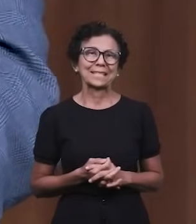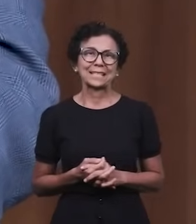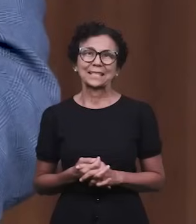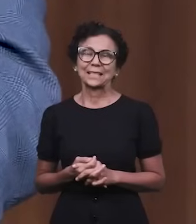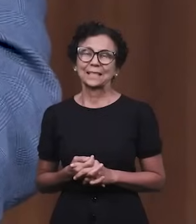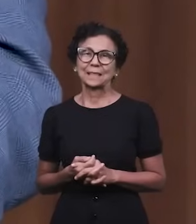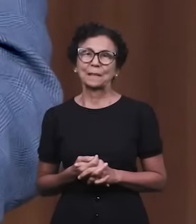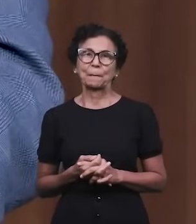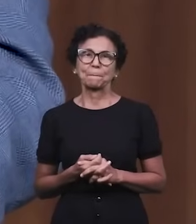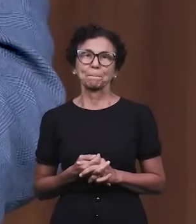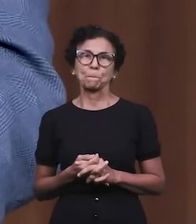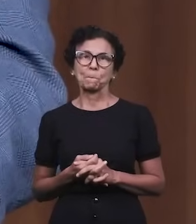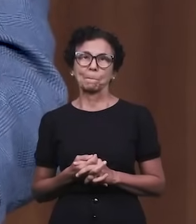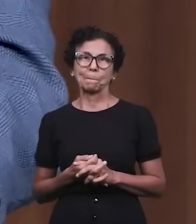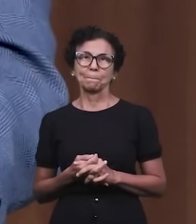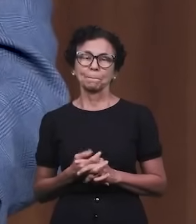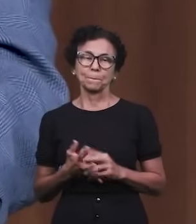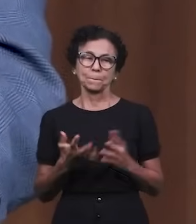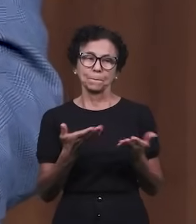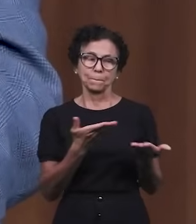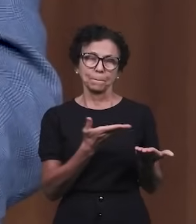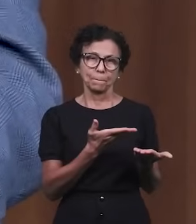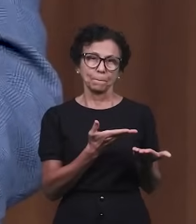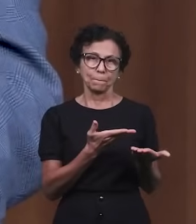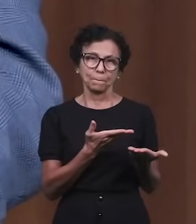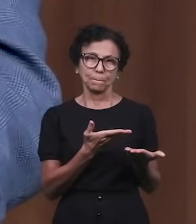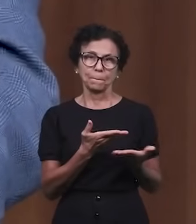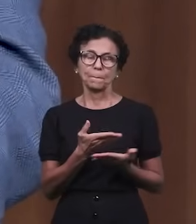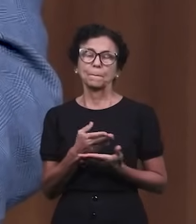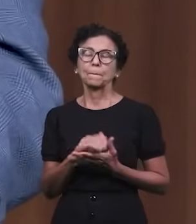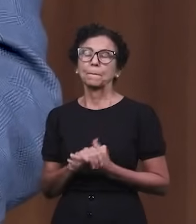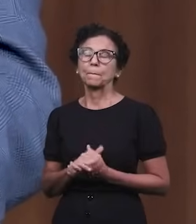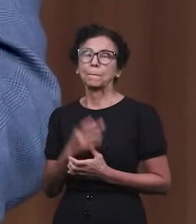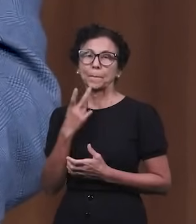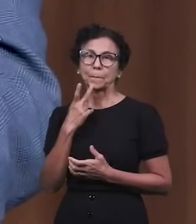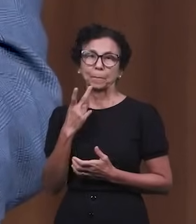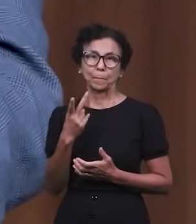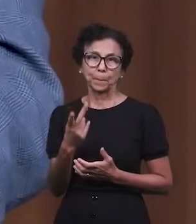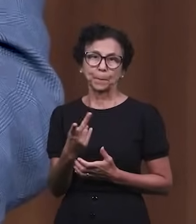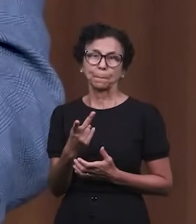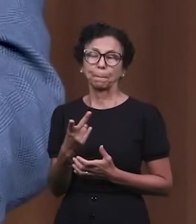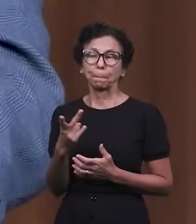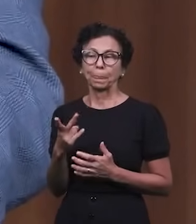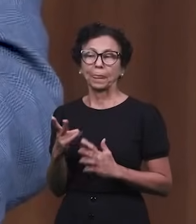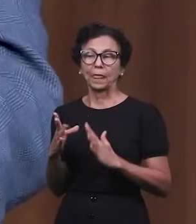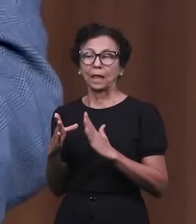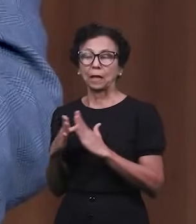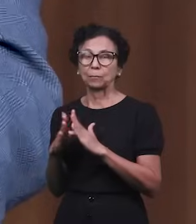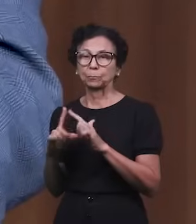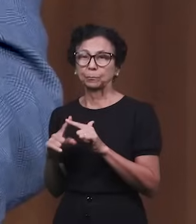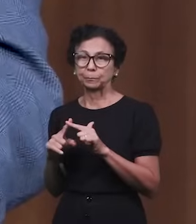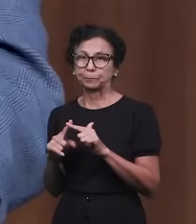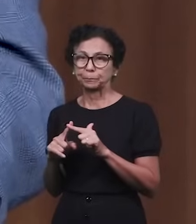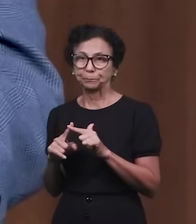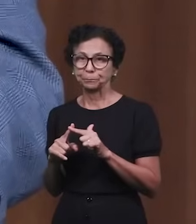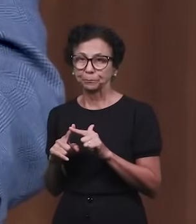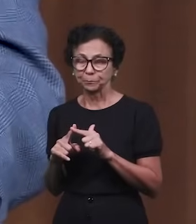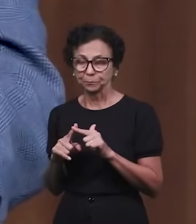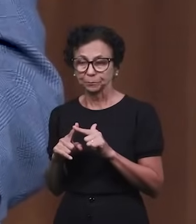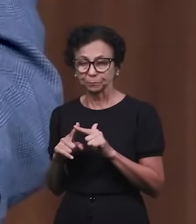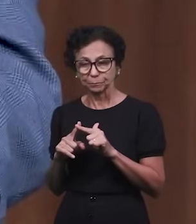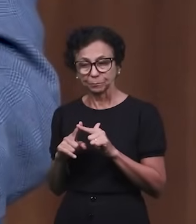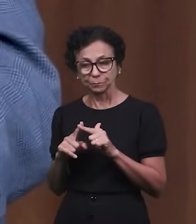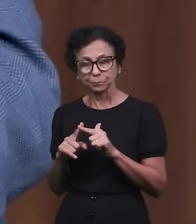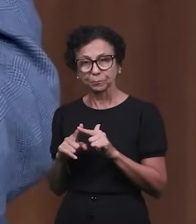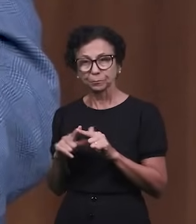isso é você conduzir, como o Marcelo colocou muito bem, é você conduzir a igreja a isso. Se